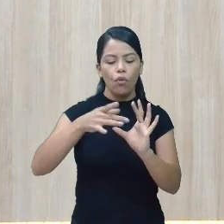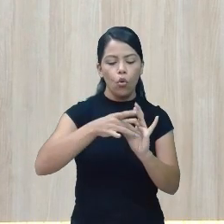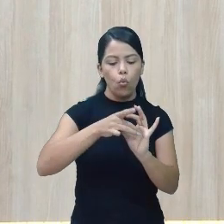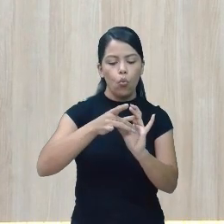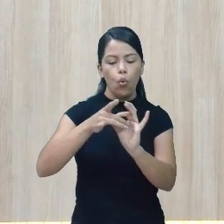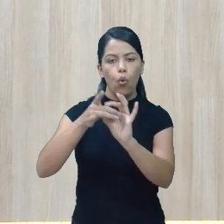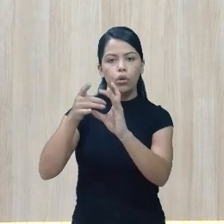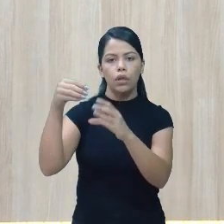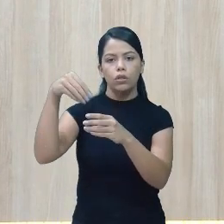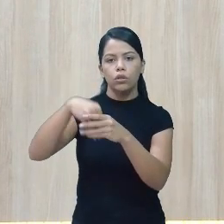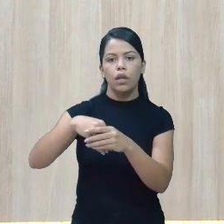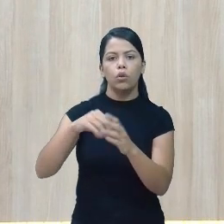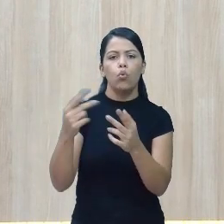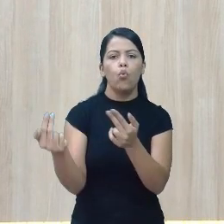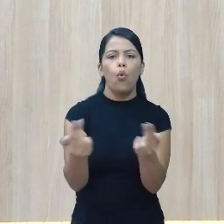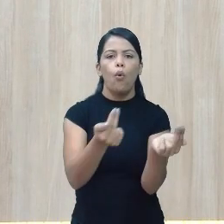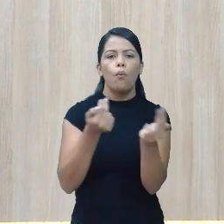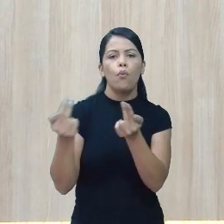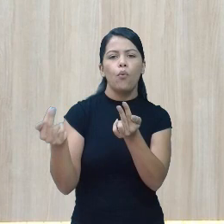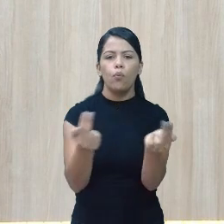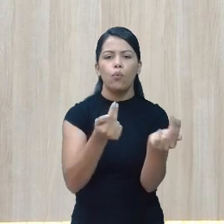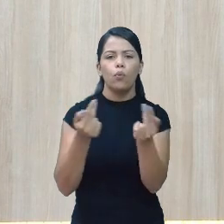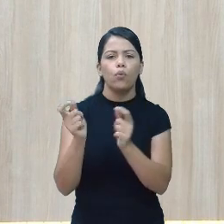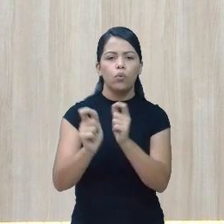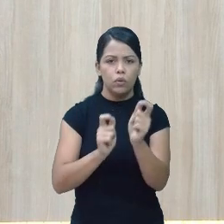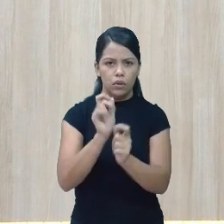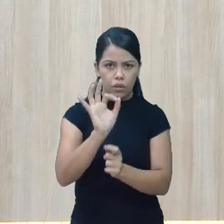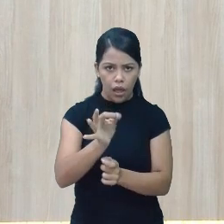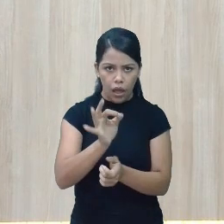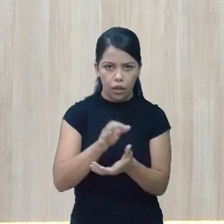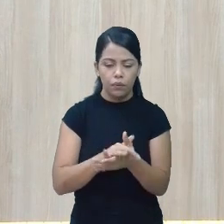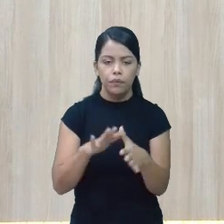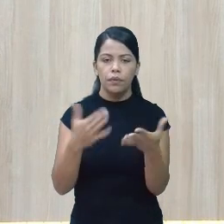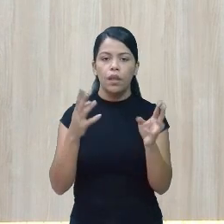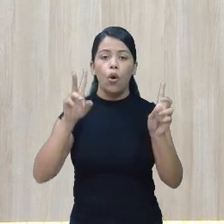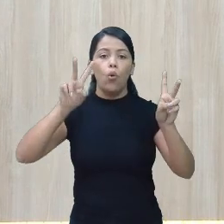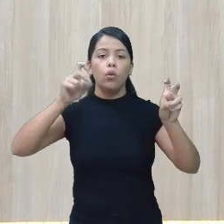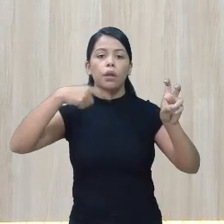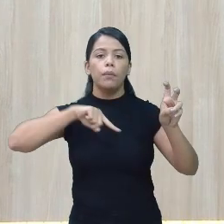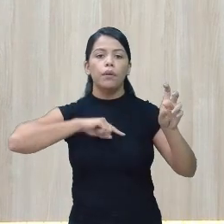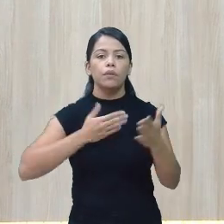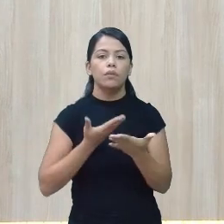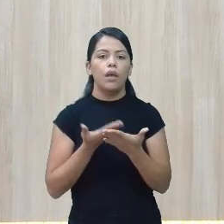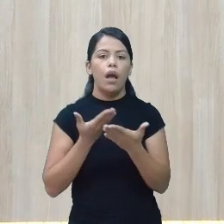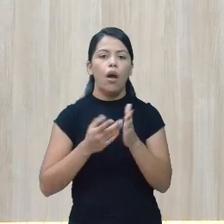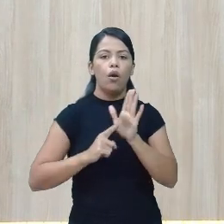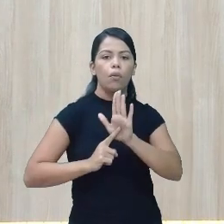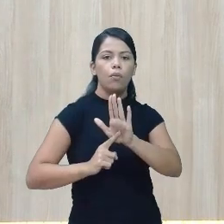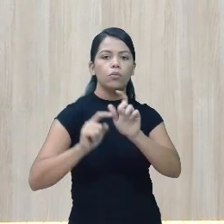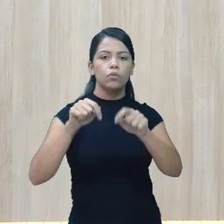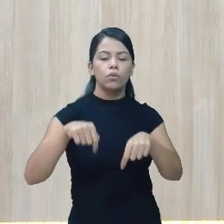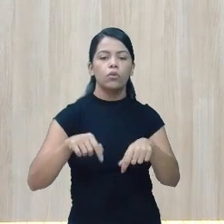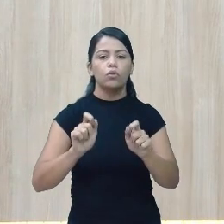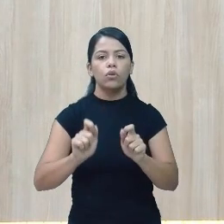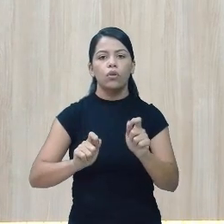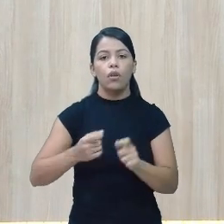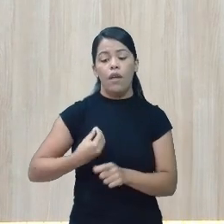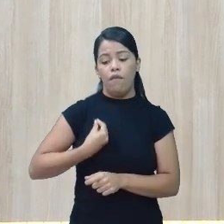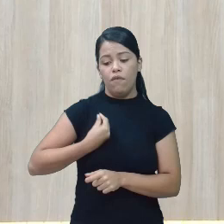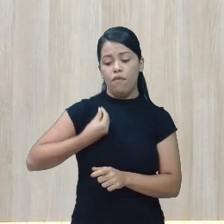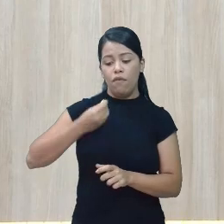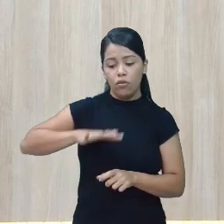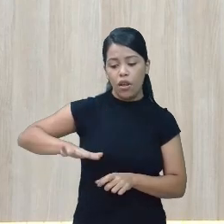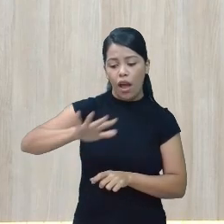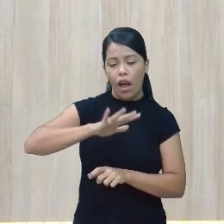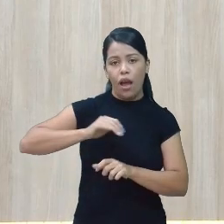contexto muito comum a todos nós, tá certo? Então, por isso que o tema da aula que nós trouxemos hoje é Vivendo na Era da